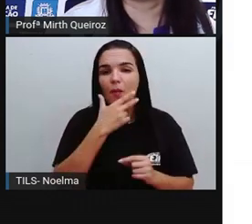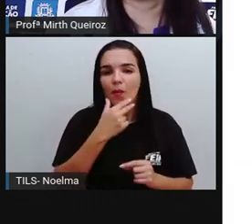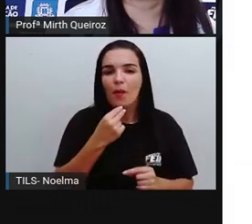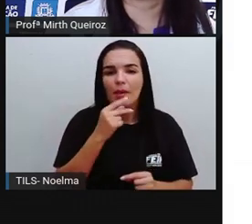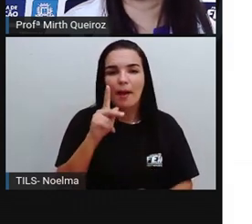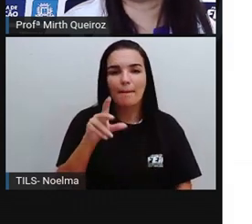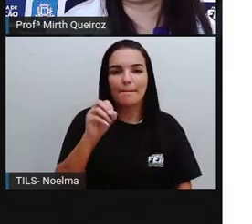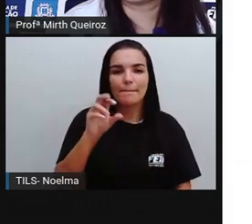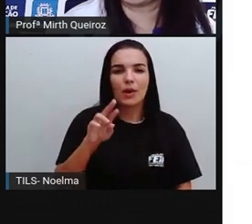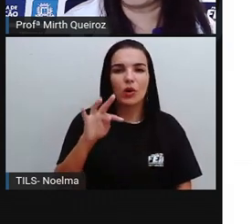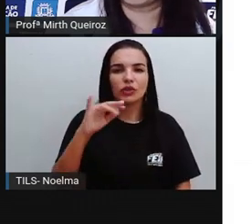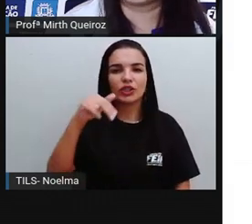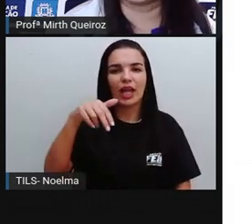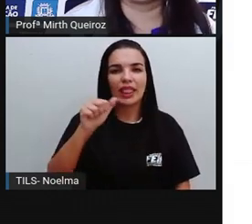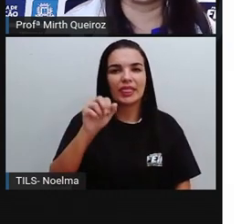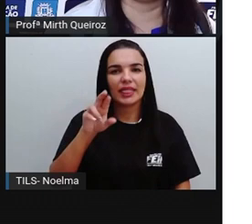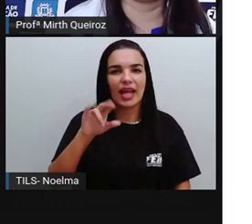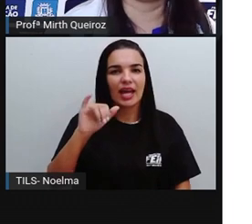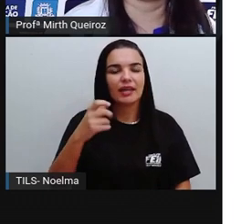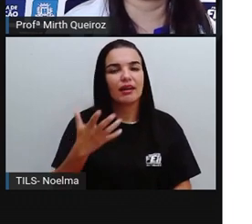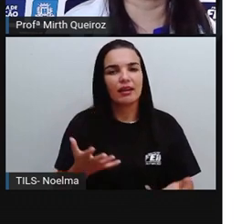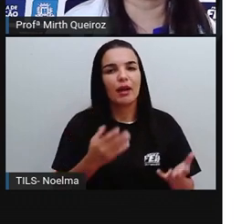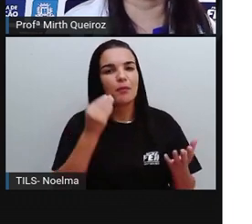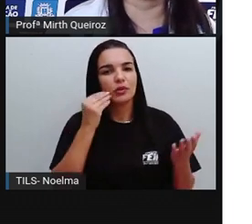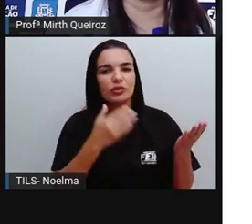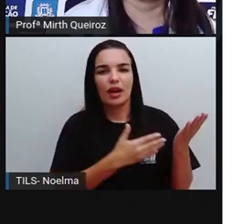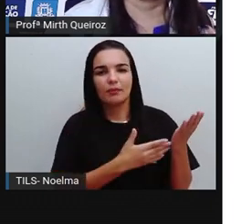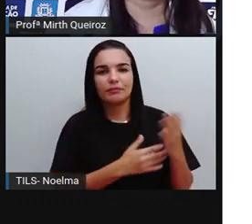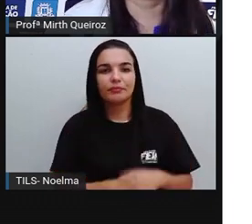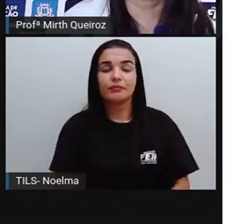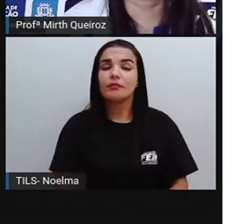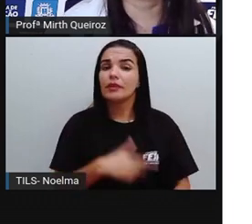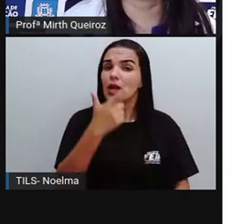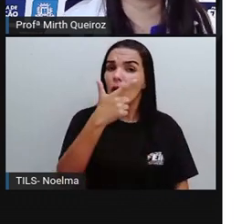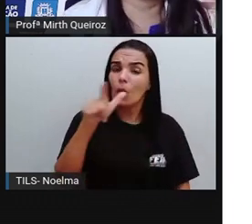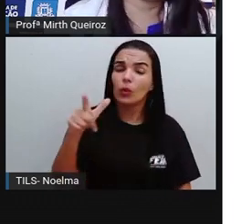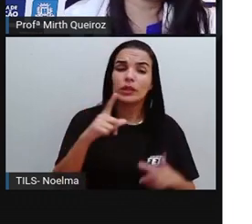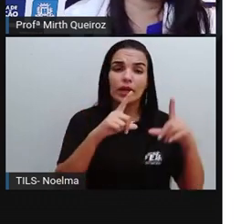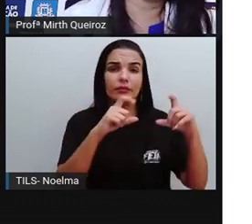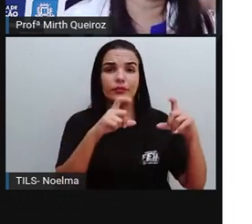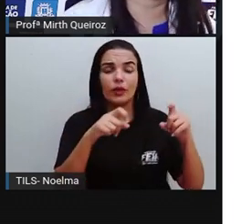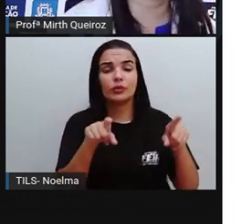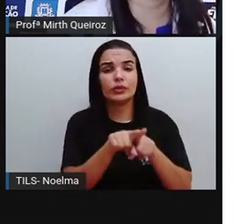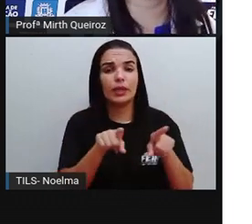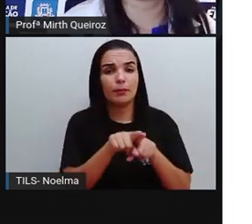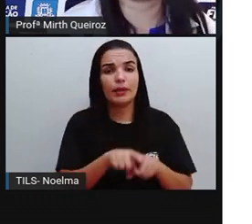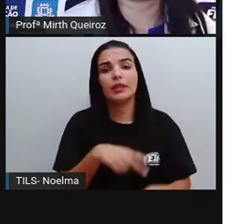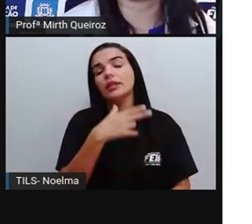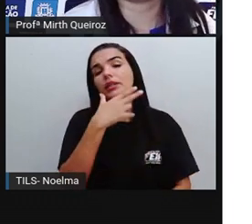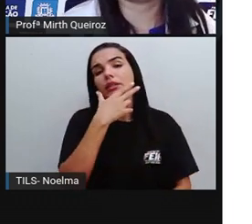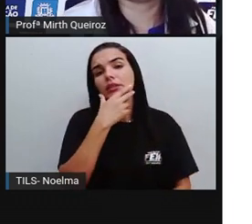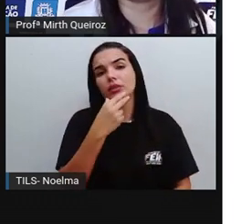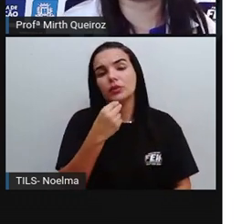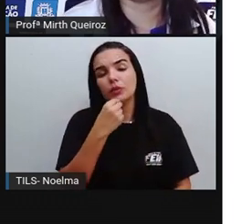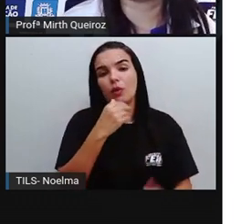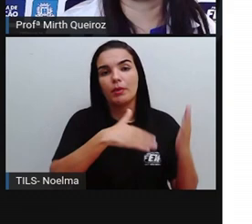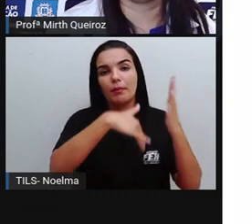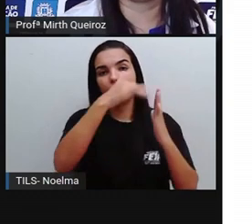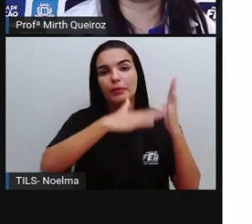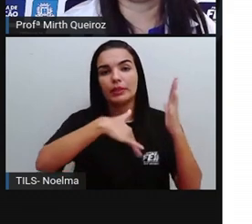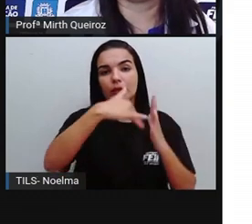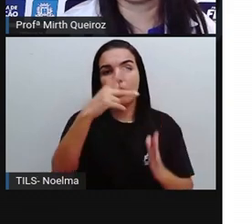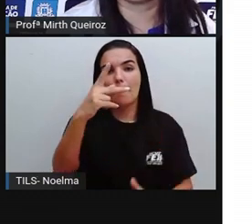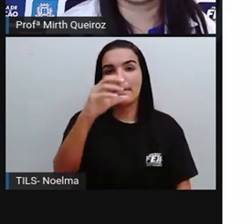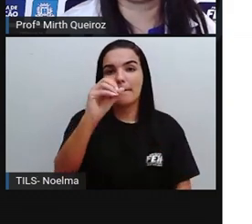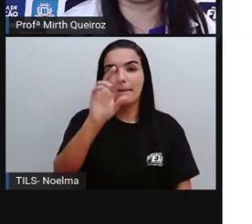retratando esse trabalhador na cultura de café. Aqui nós também temos outra obra aqui de Cândido